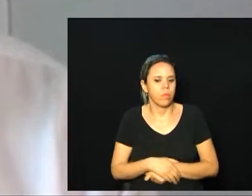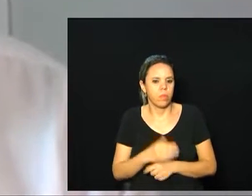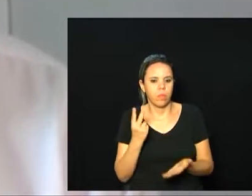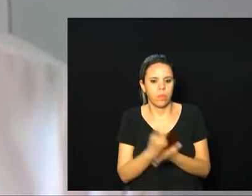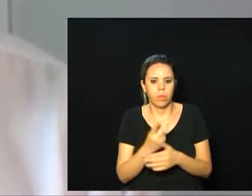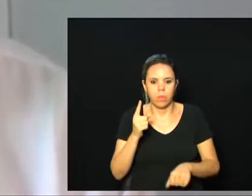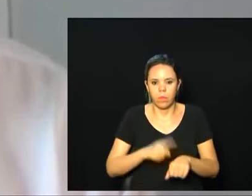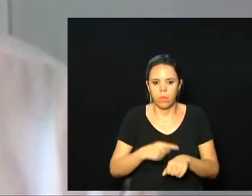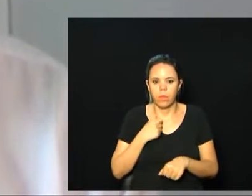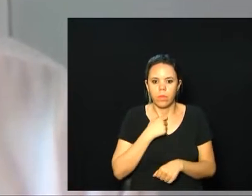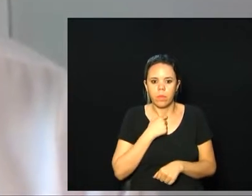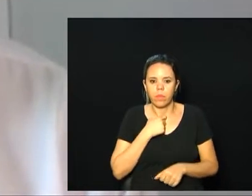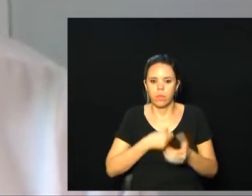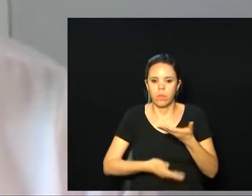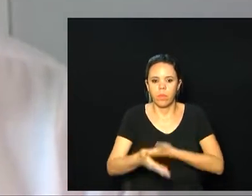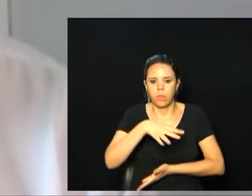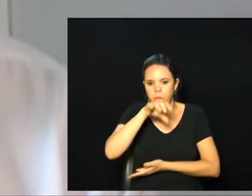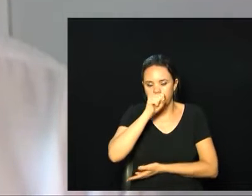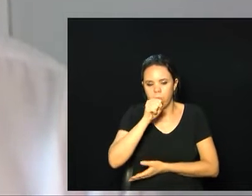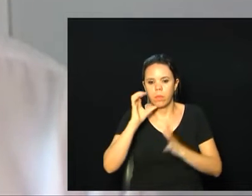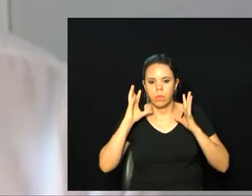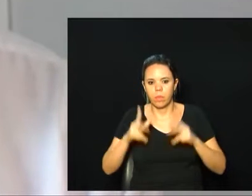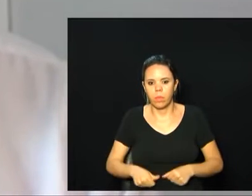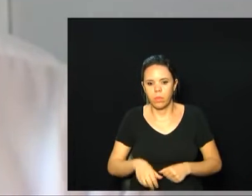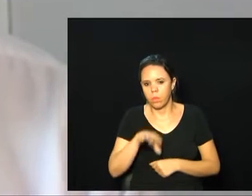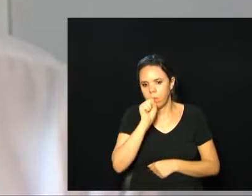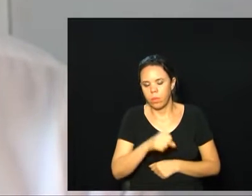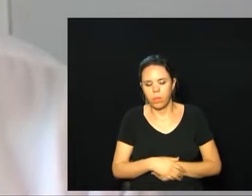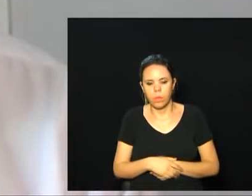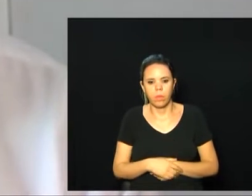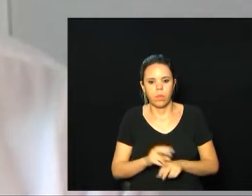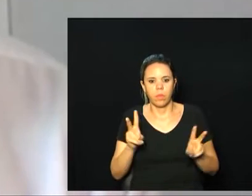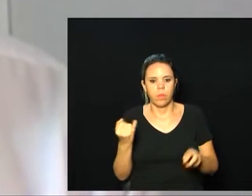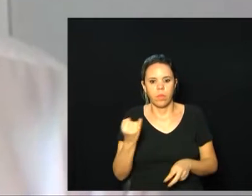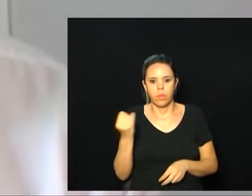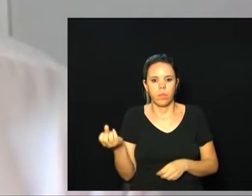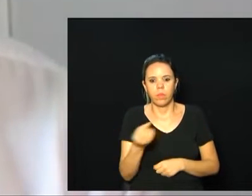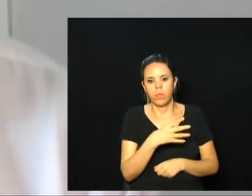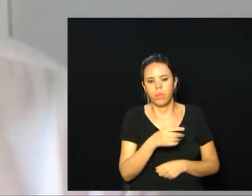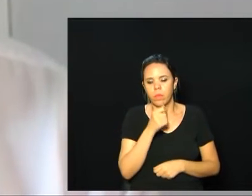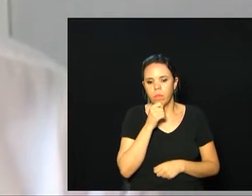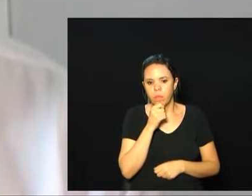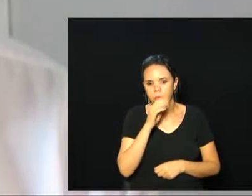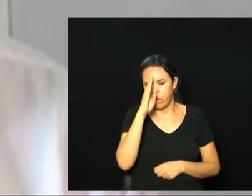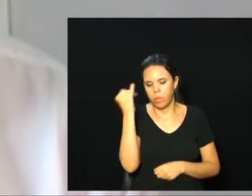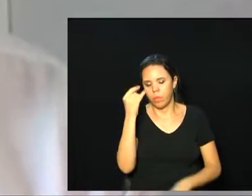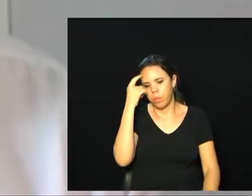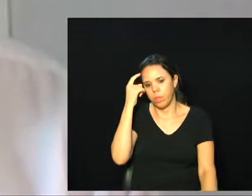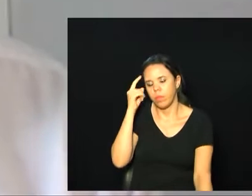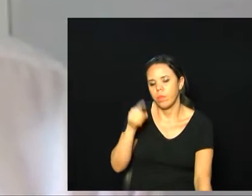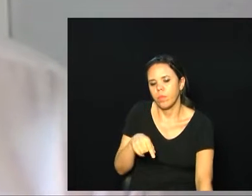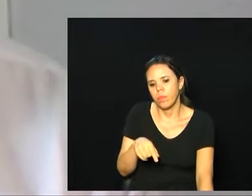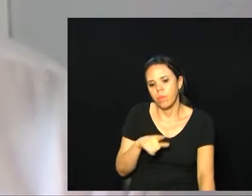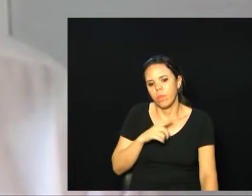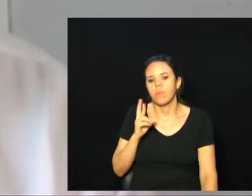mesmo tempo, a troca de ar ou a purificação de ar. Esse é um tema bastante novo ainda e é fundamental pensar nisso. Se eu